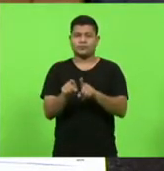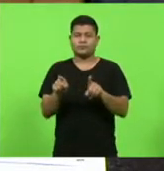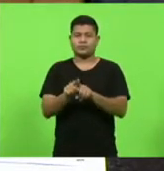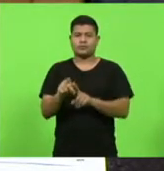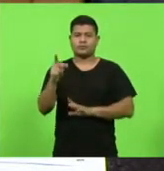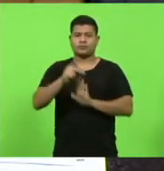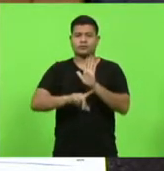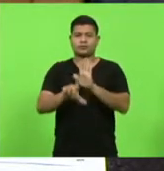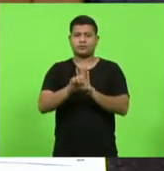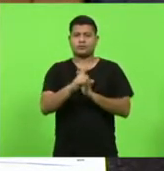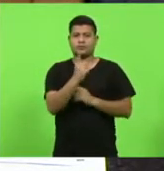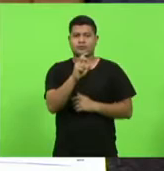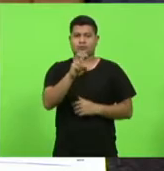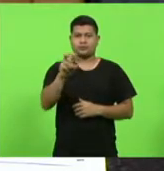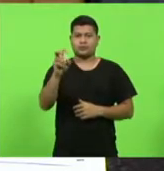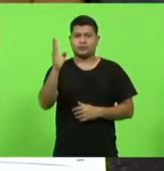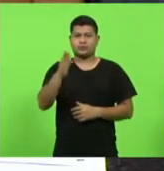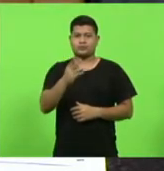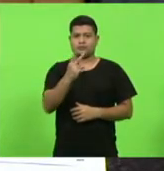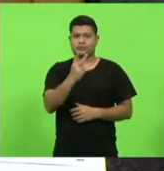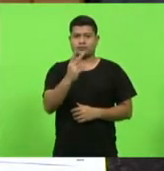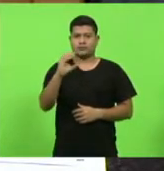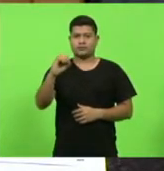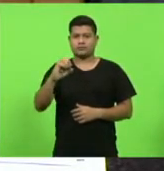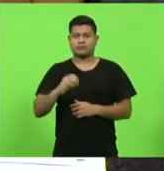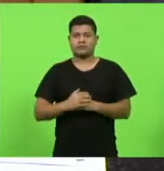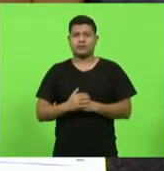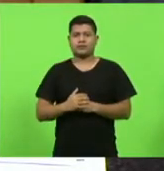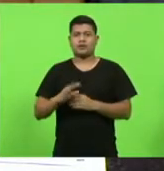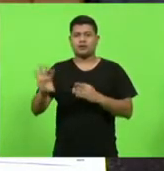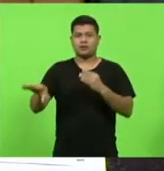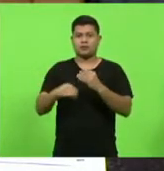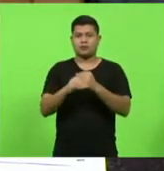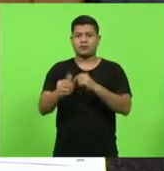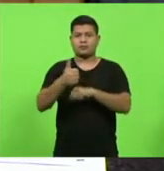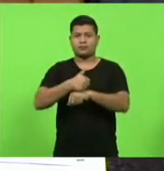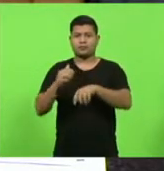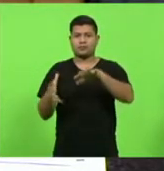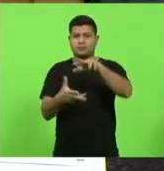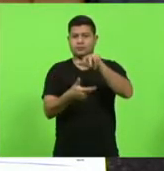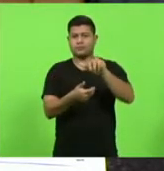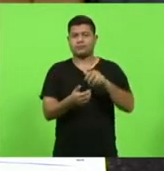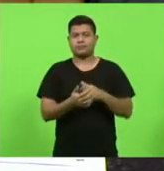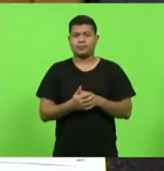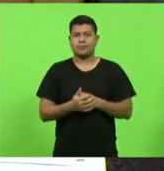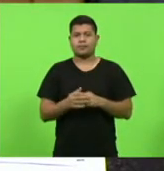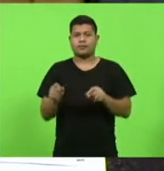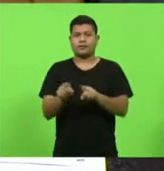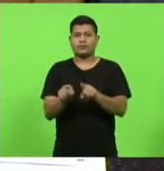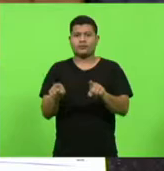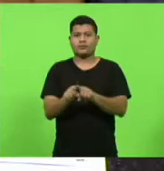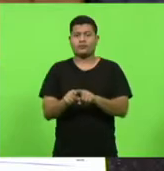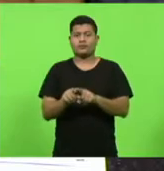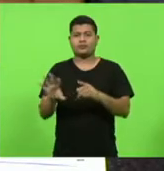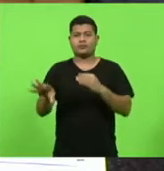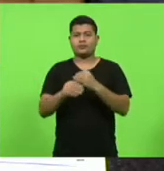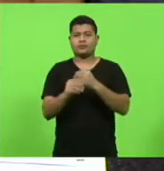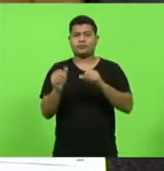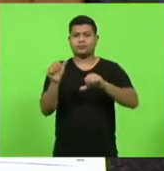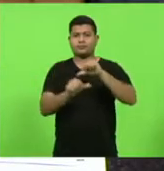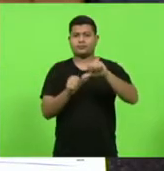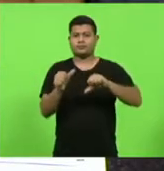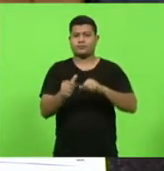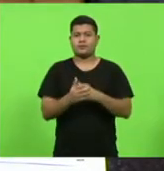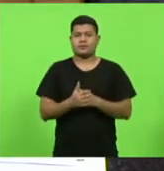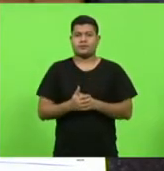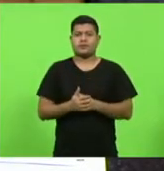lei 155 de 2020, com emenda substitutiva global e subemenda modificativa.